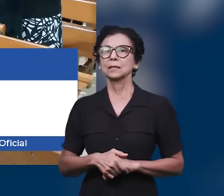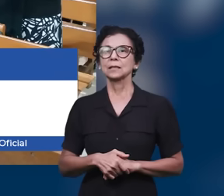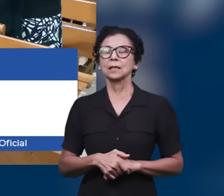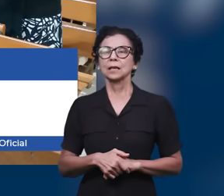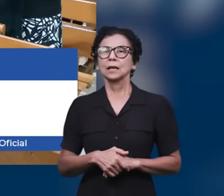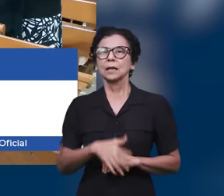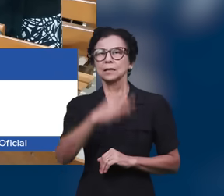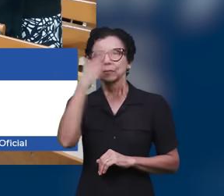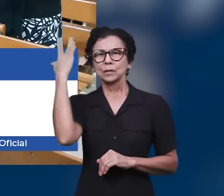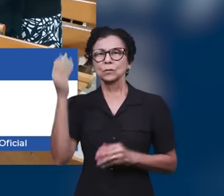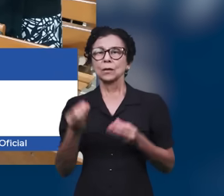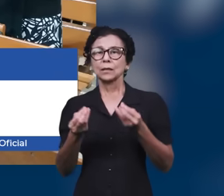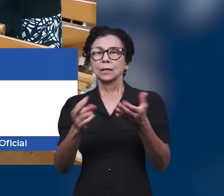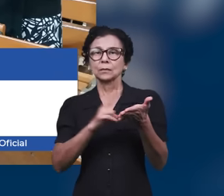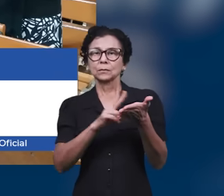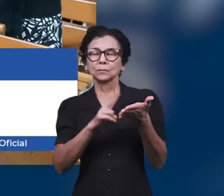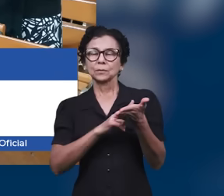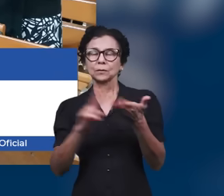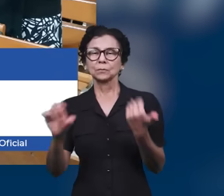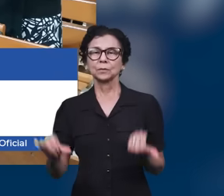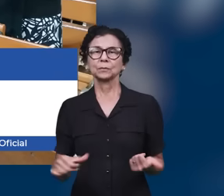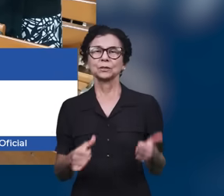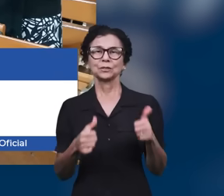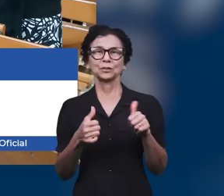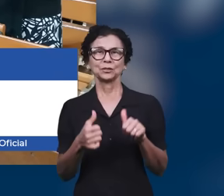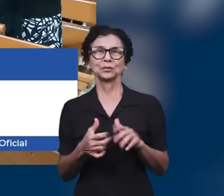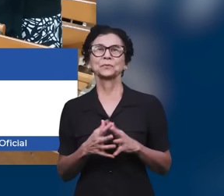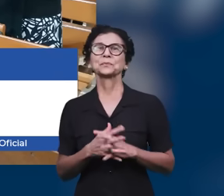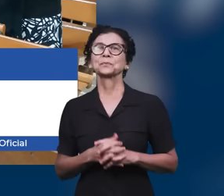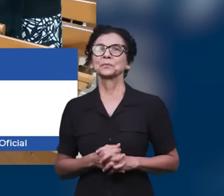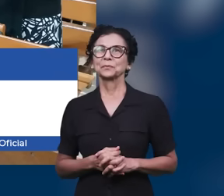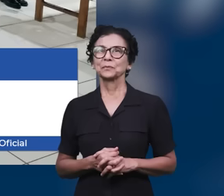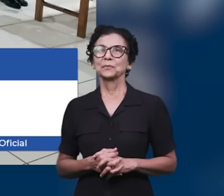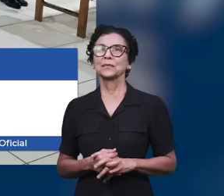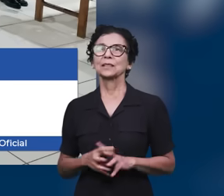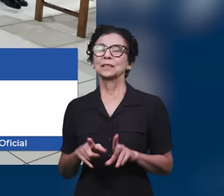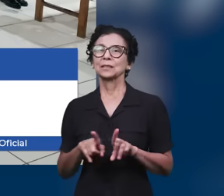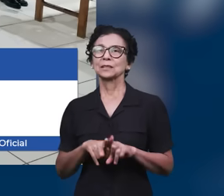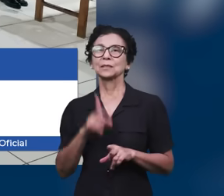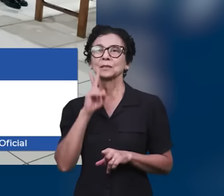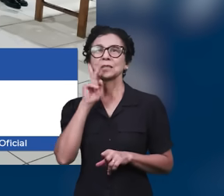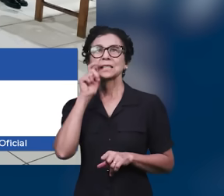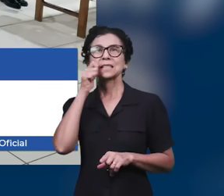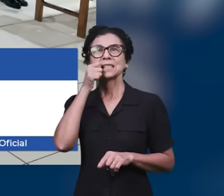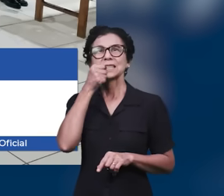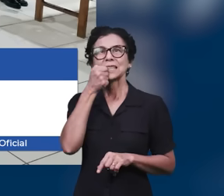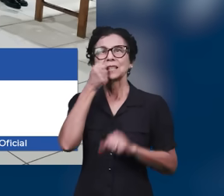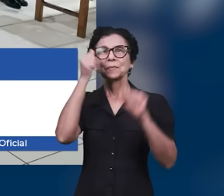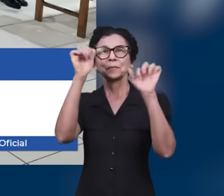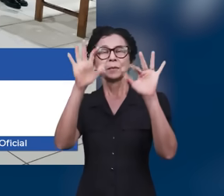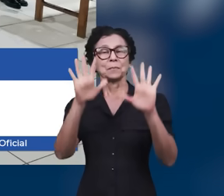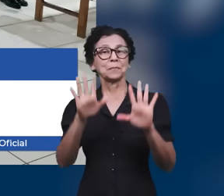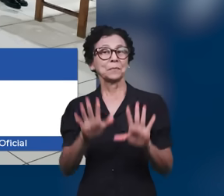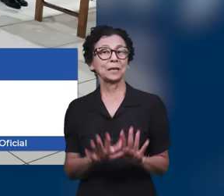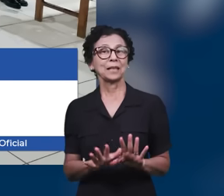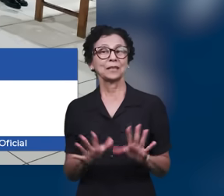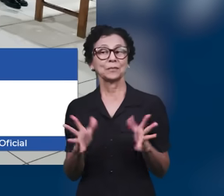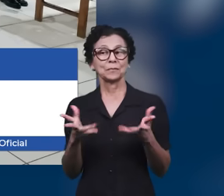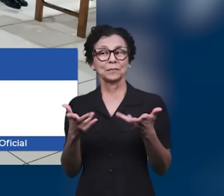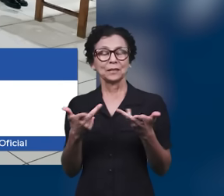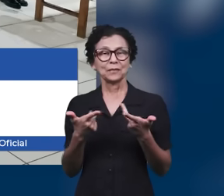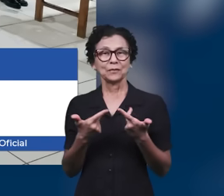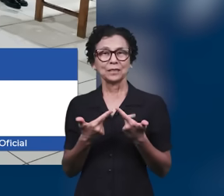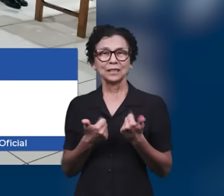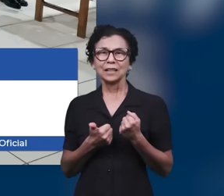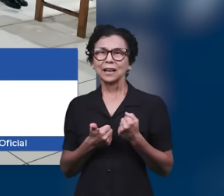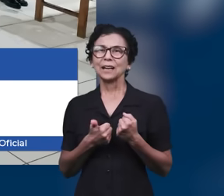foi realizada uma ceia na igreja do Jardim Alvorada, em Maringá, que foi uma bênção. Os irmãos estavam maravilhados